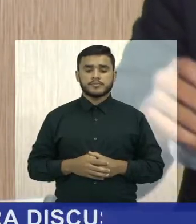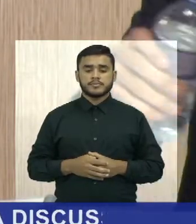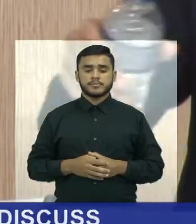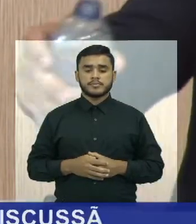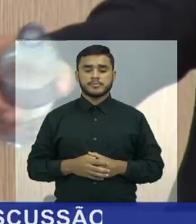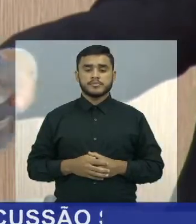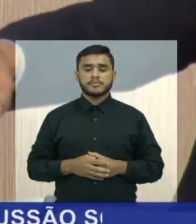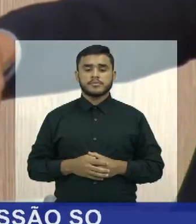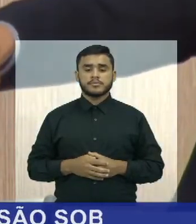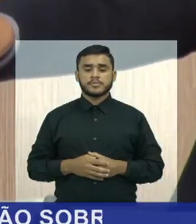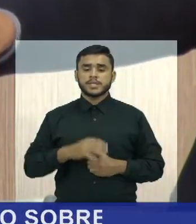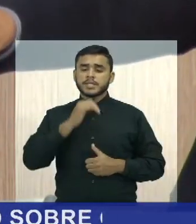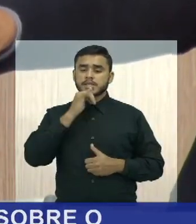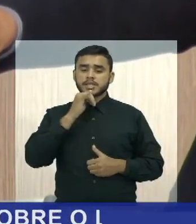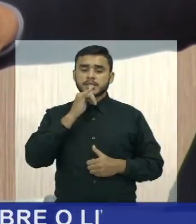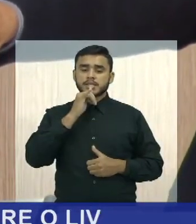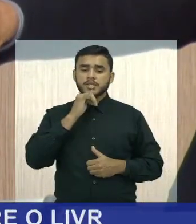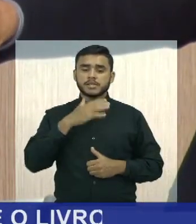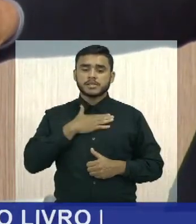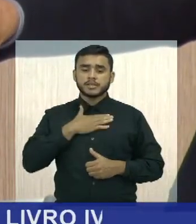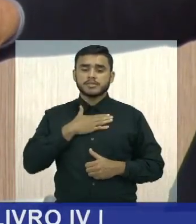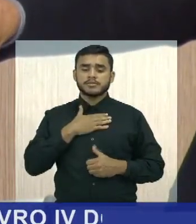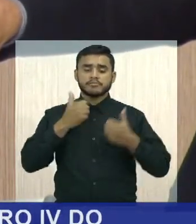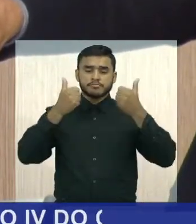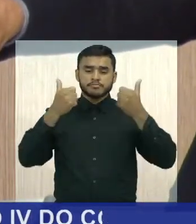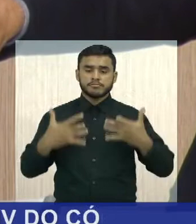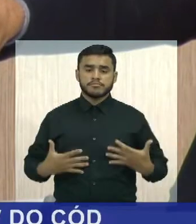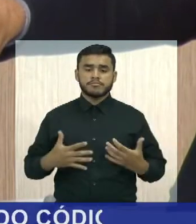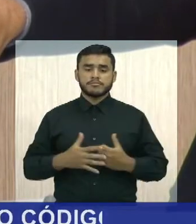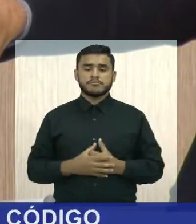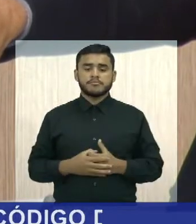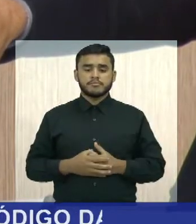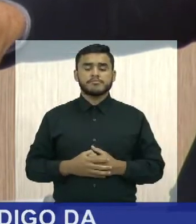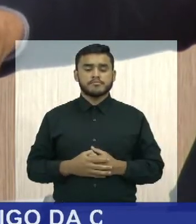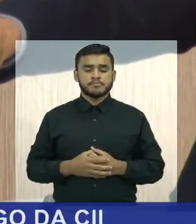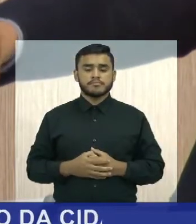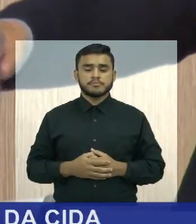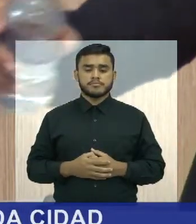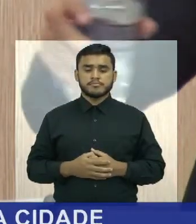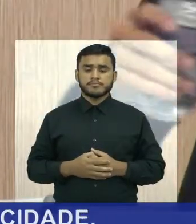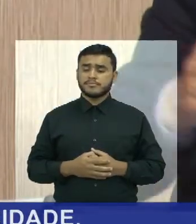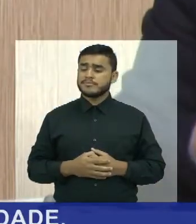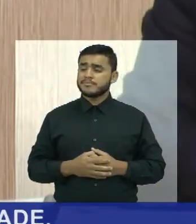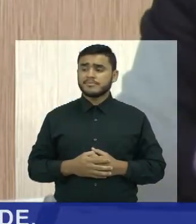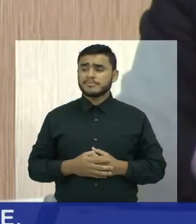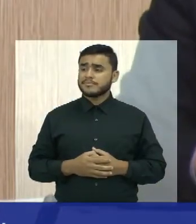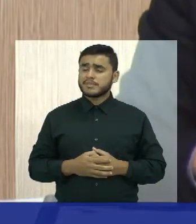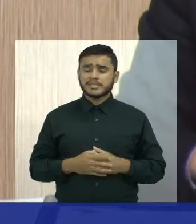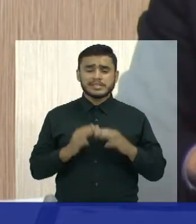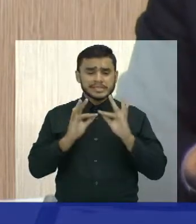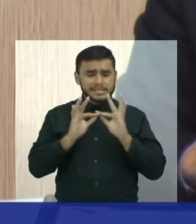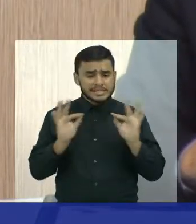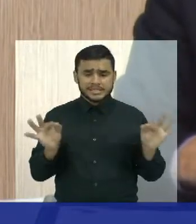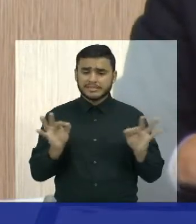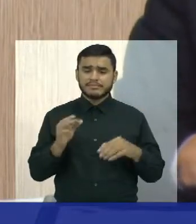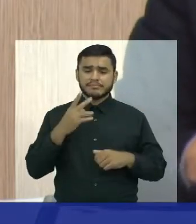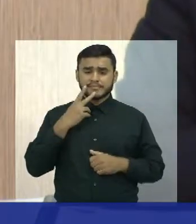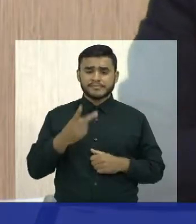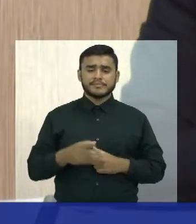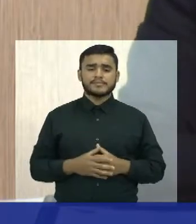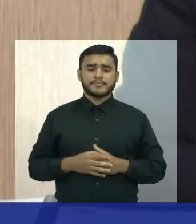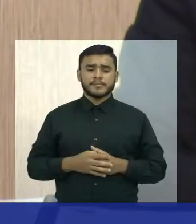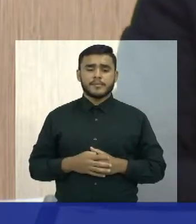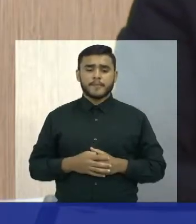esse exemplo porque é um exemplo que é muito simples da gente compreender.